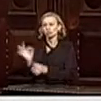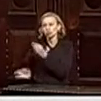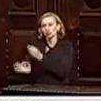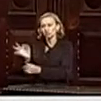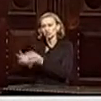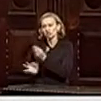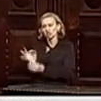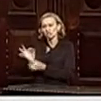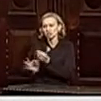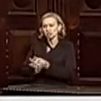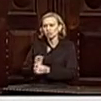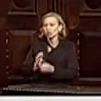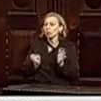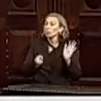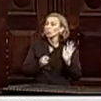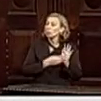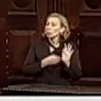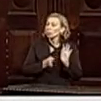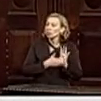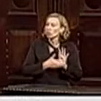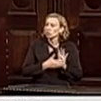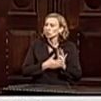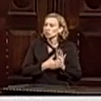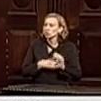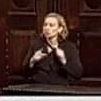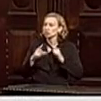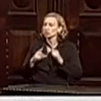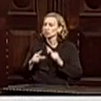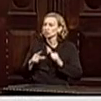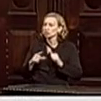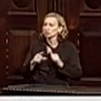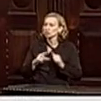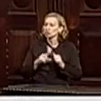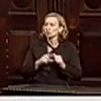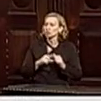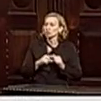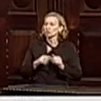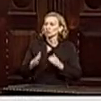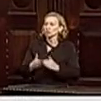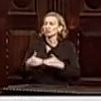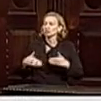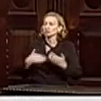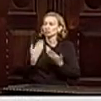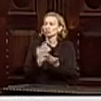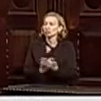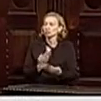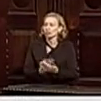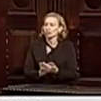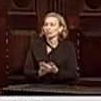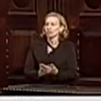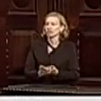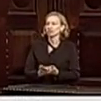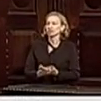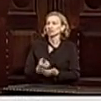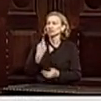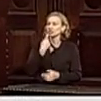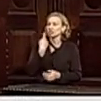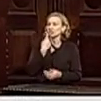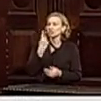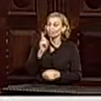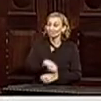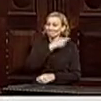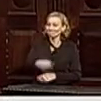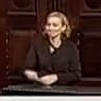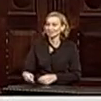uma proposta, um requerimento do Ministério Público do Estado do Rio de Janeiro, para que a sessão de sexta-feira seja